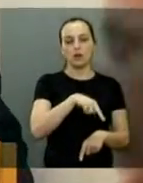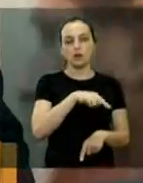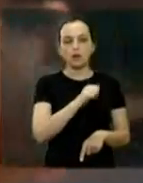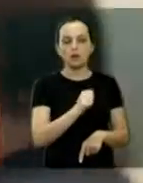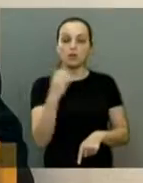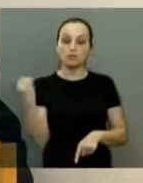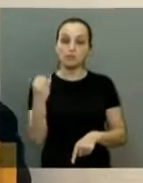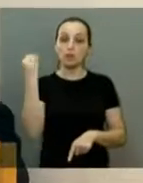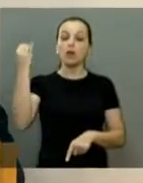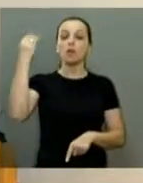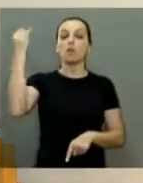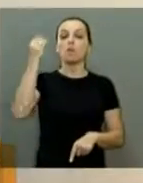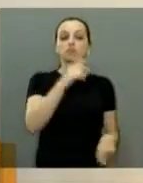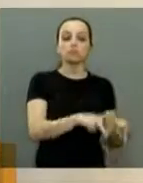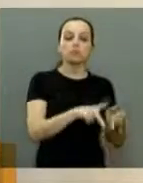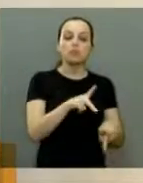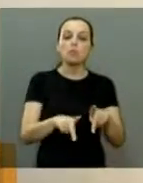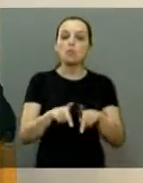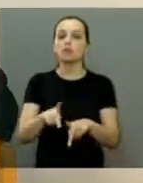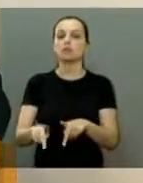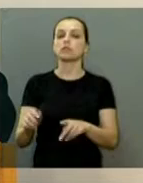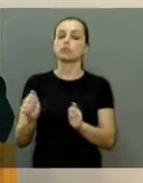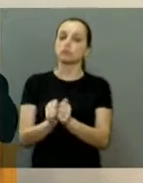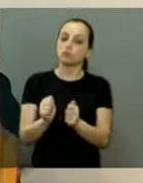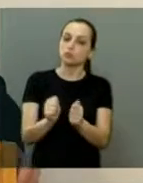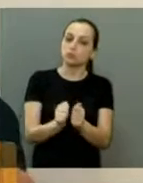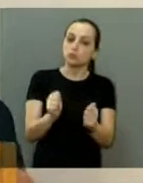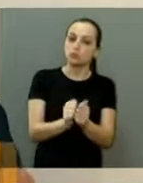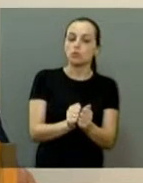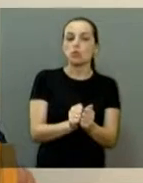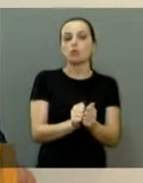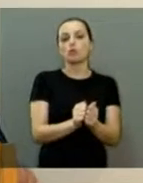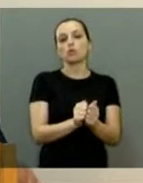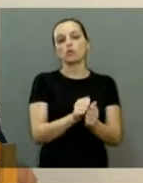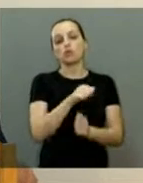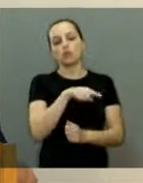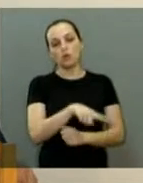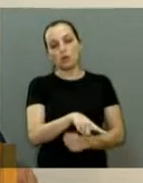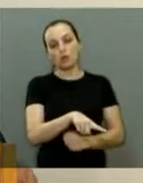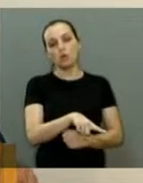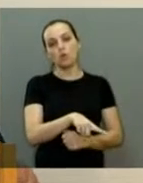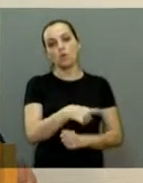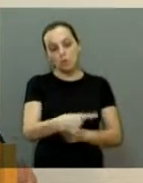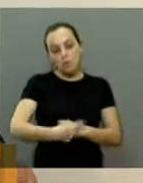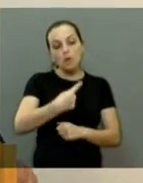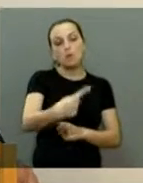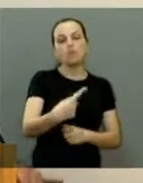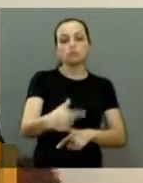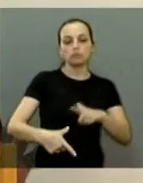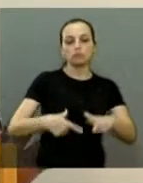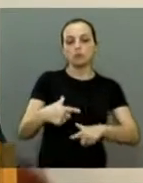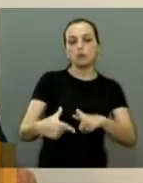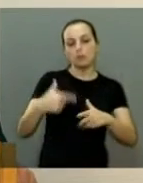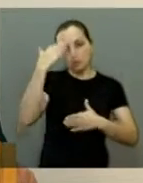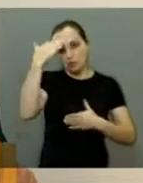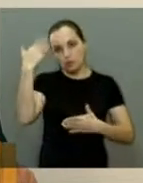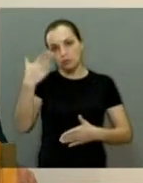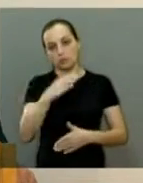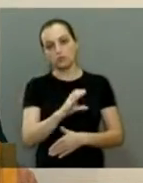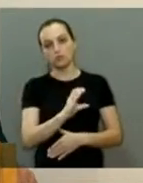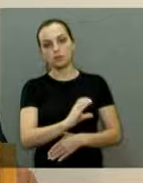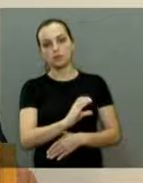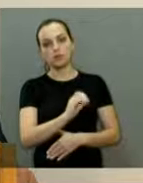visão da população é junto com a ferroviária promove no próximo ano pelo trabalho que eu quero agradecer o carlos salmazo